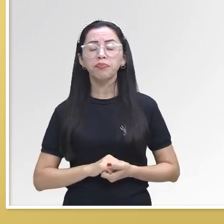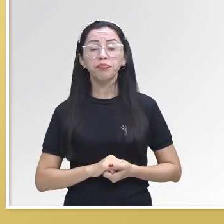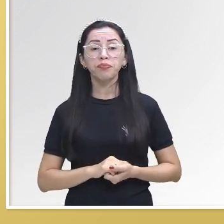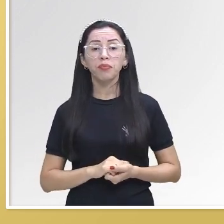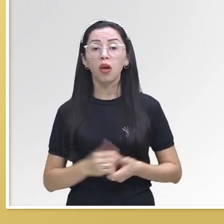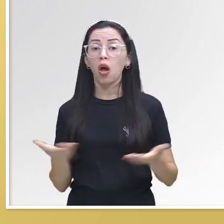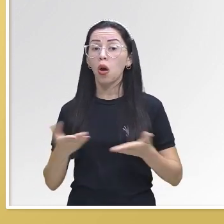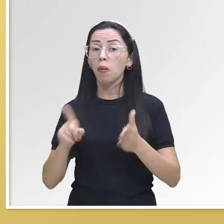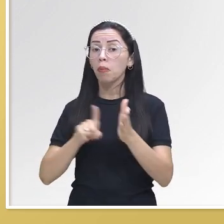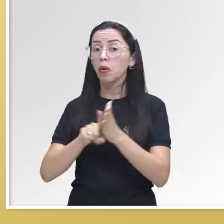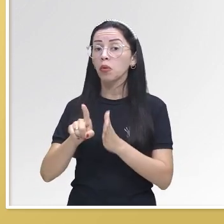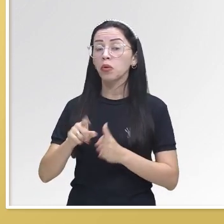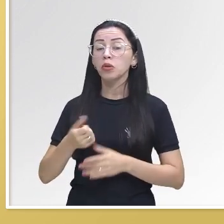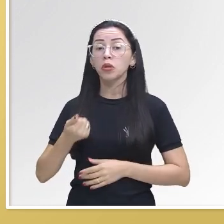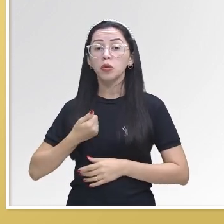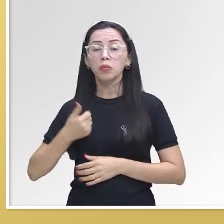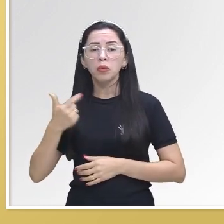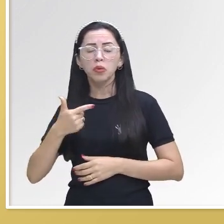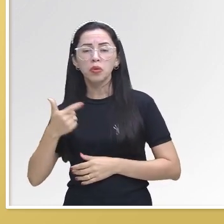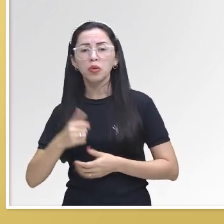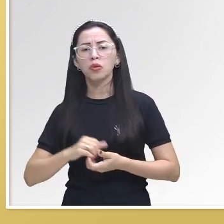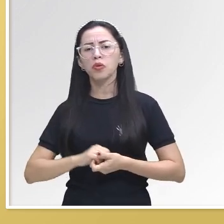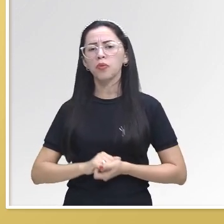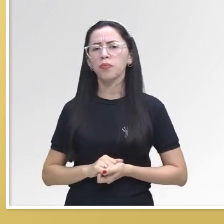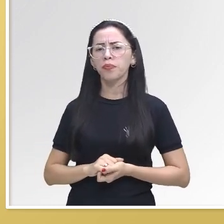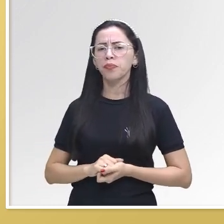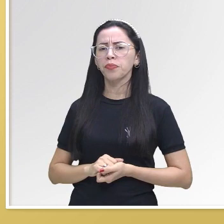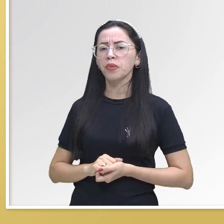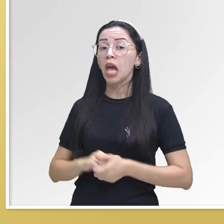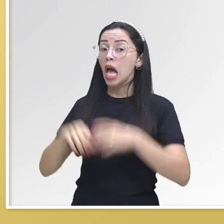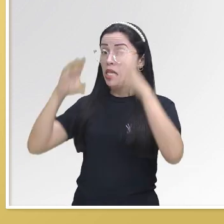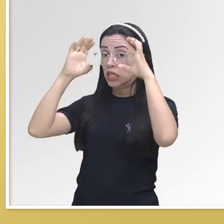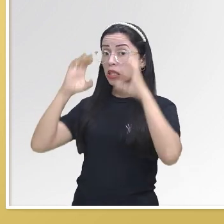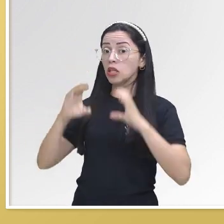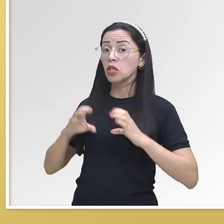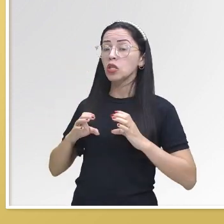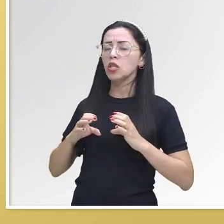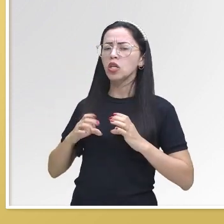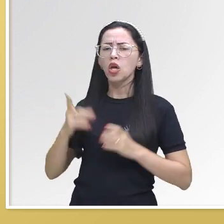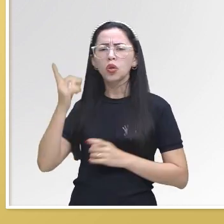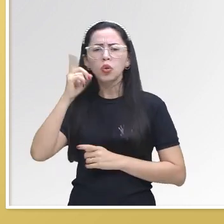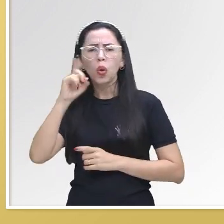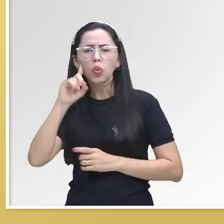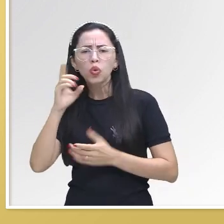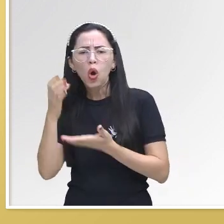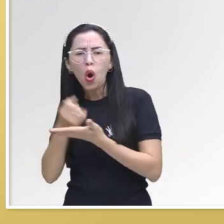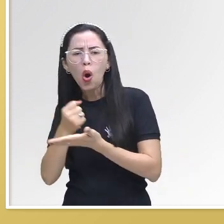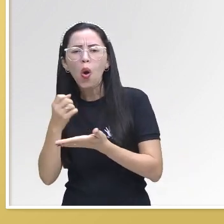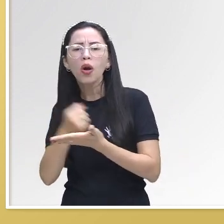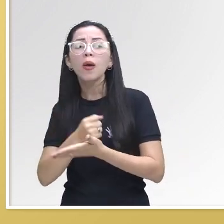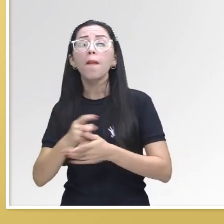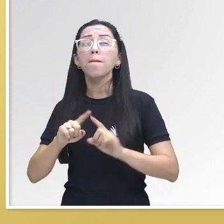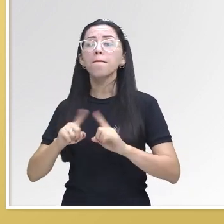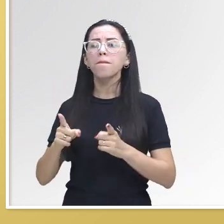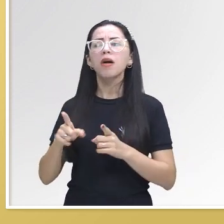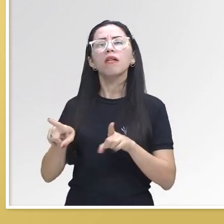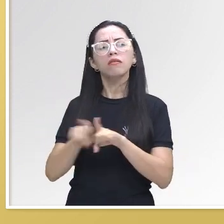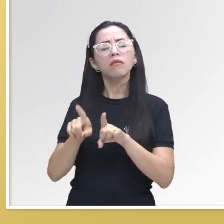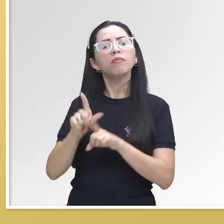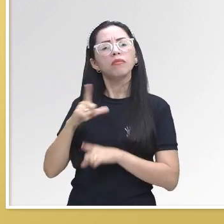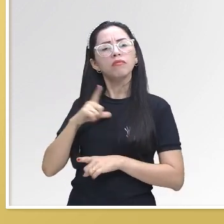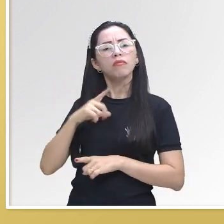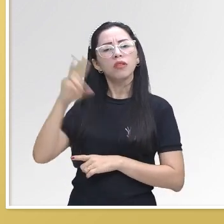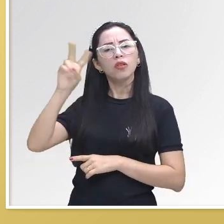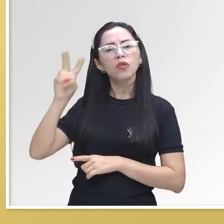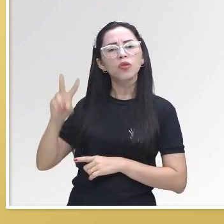questão 2. A cidadania é uma conquista diária, mas ela também tem sua história. São conquistas